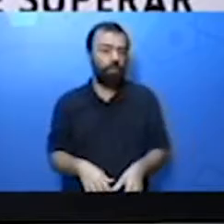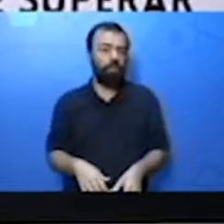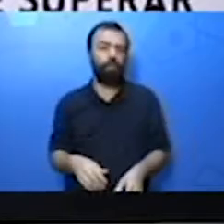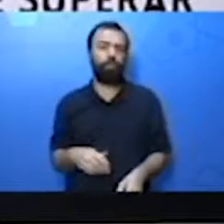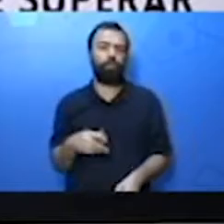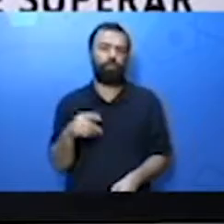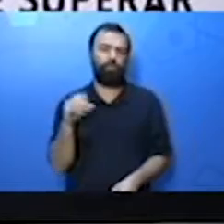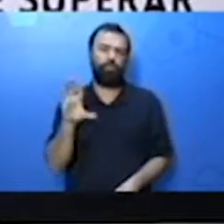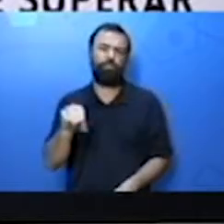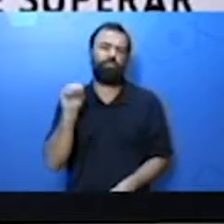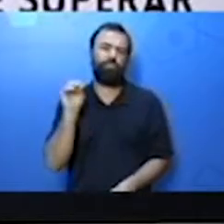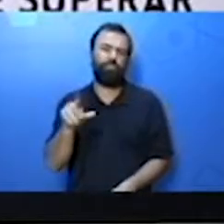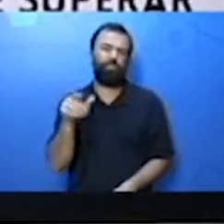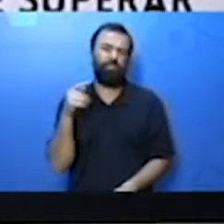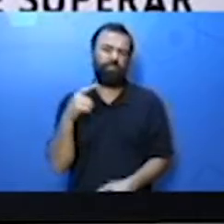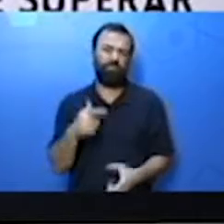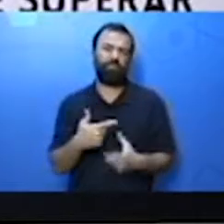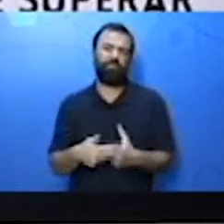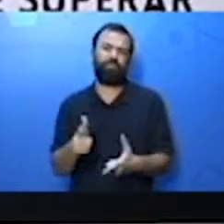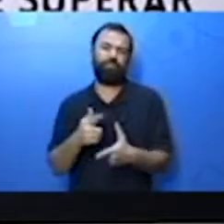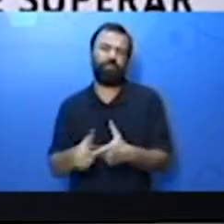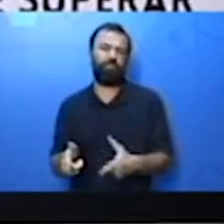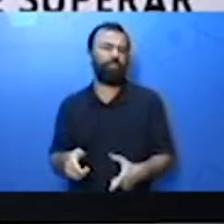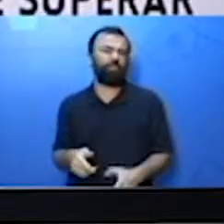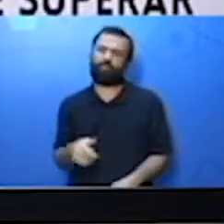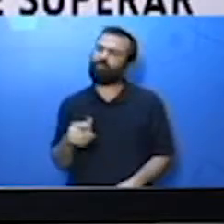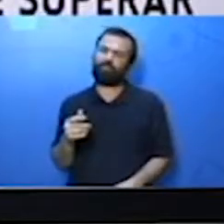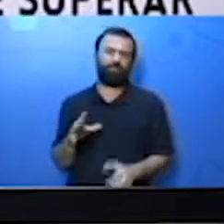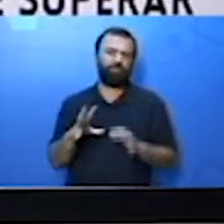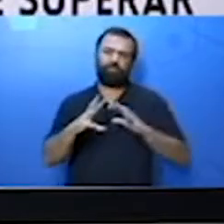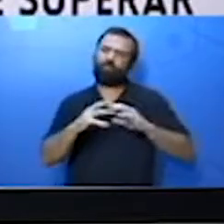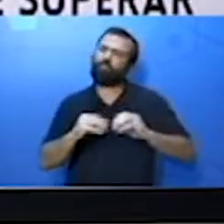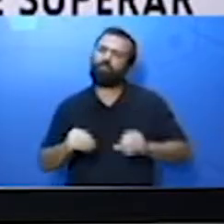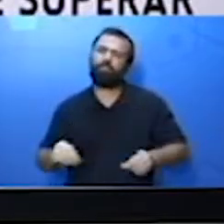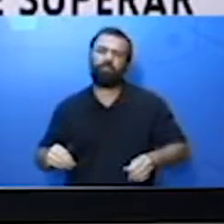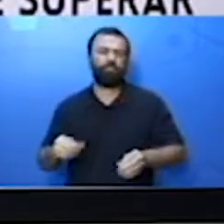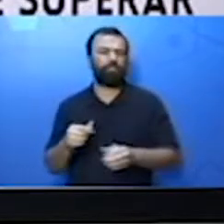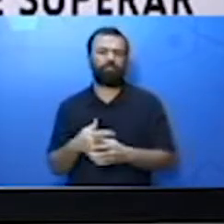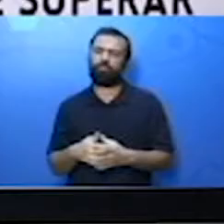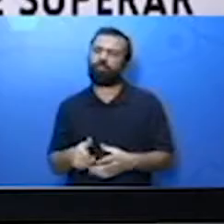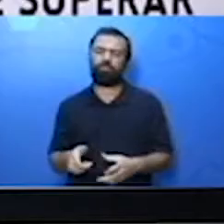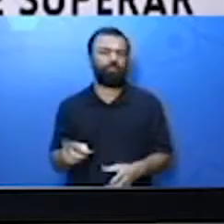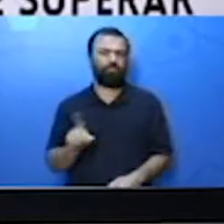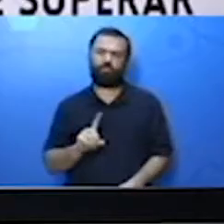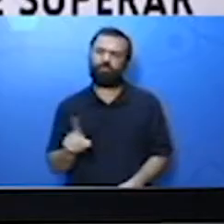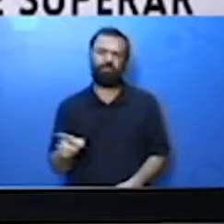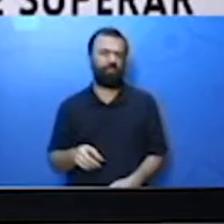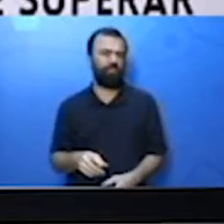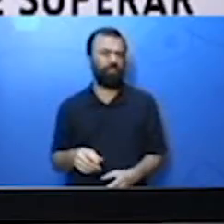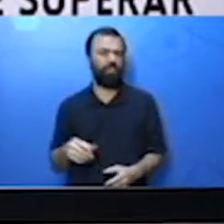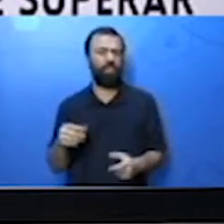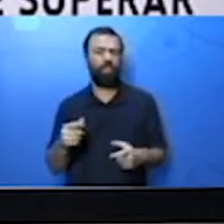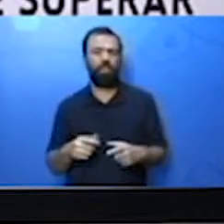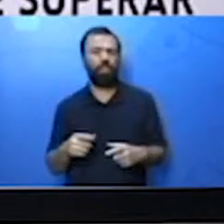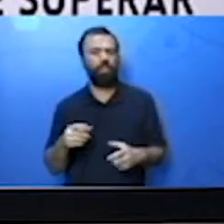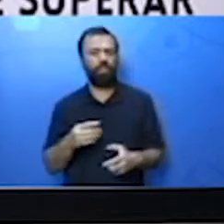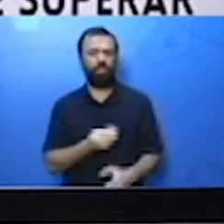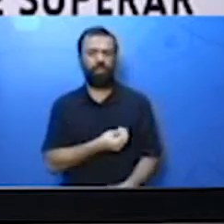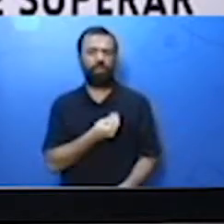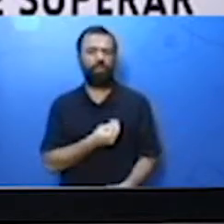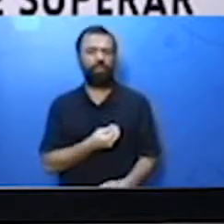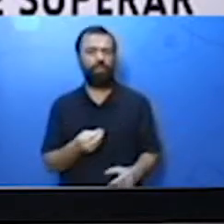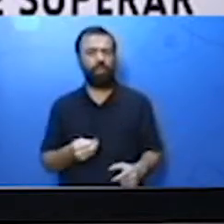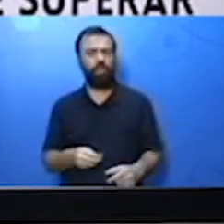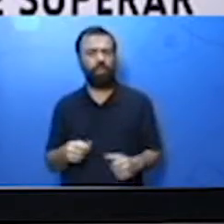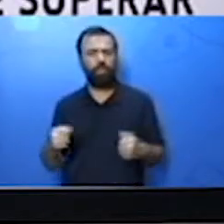Reclamar ou desistir não resolve os problemas. Viver é superar os desafios. Então,